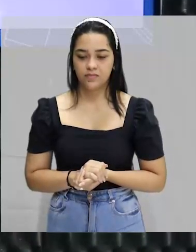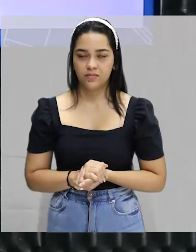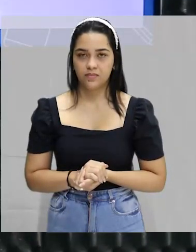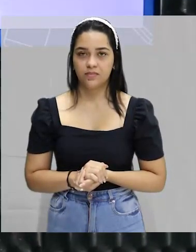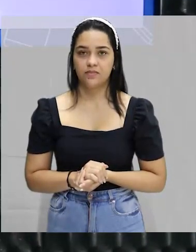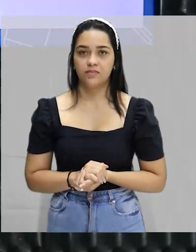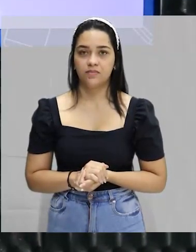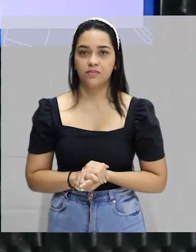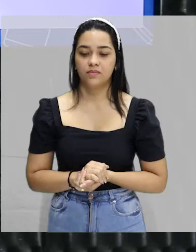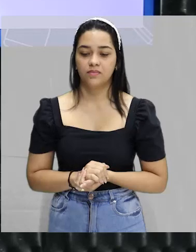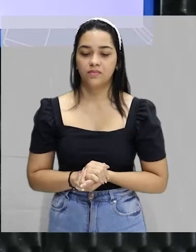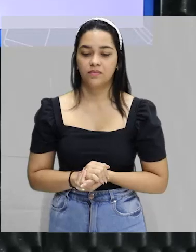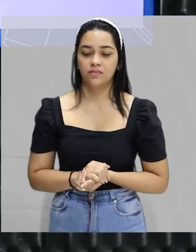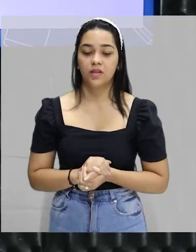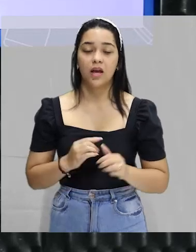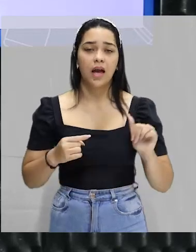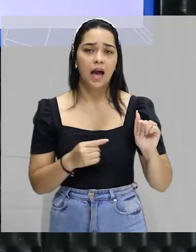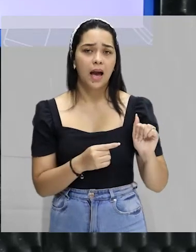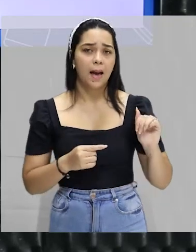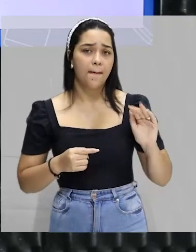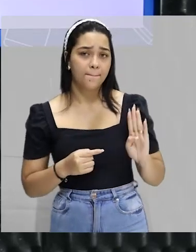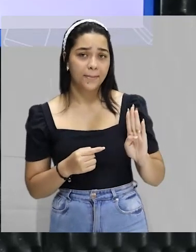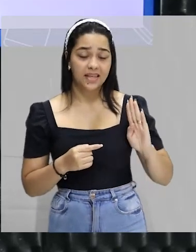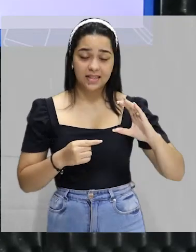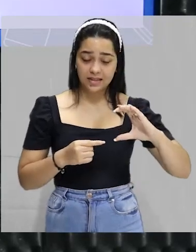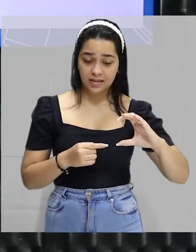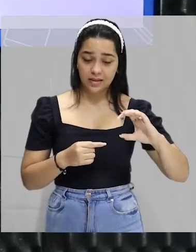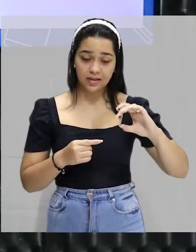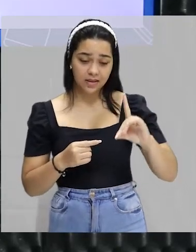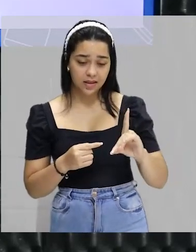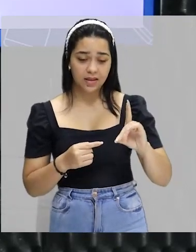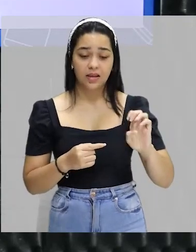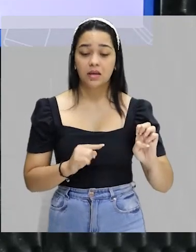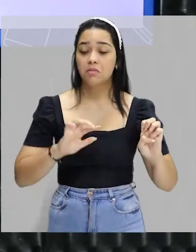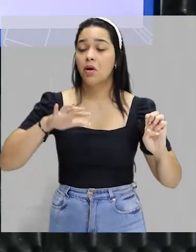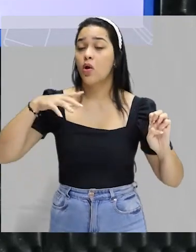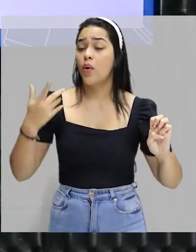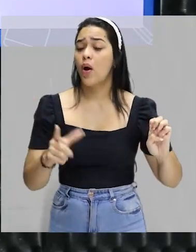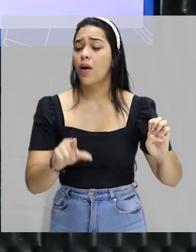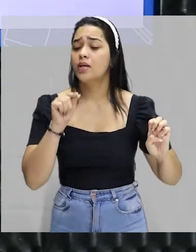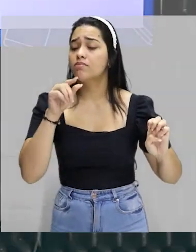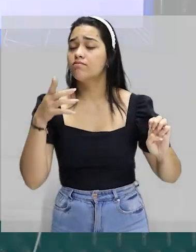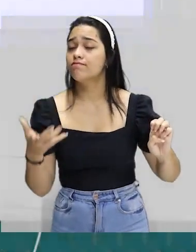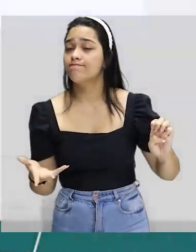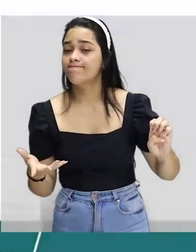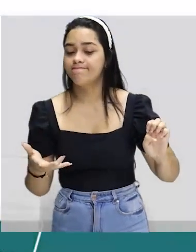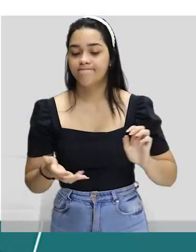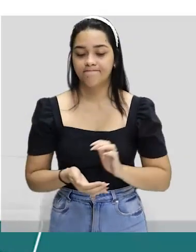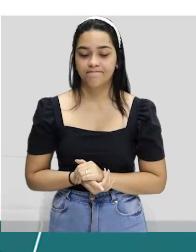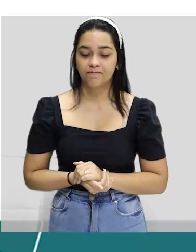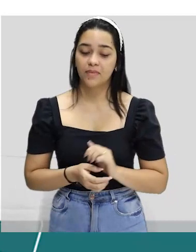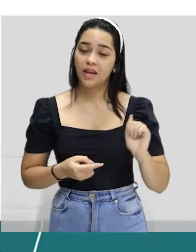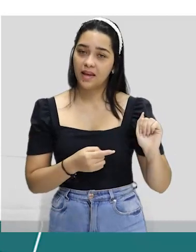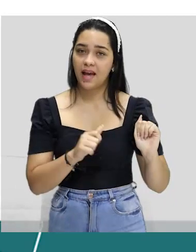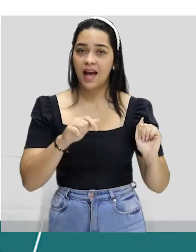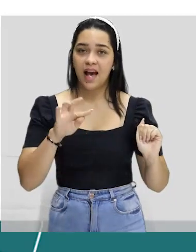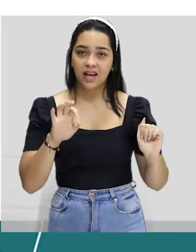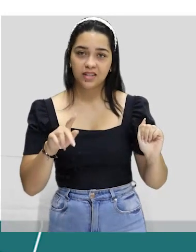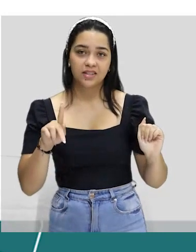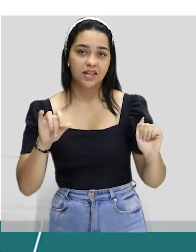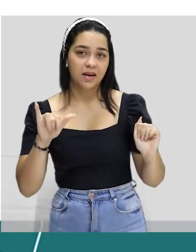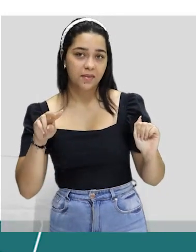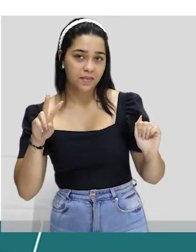Pela vontade. É objeto indireto, adjunto adverbial, complemento nominal, predicativo ou agente da passiva? Agente da